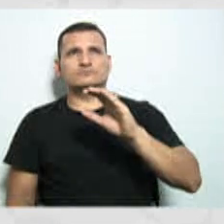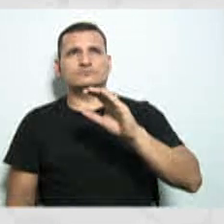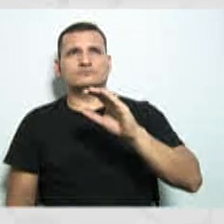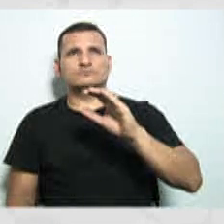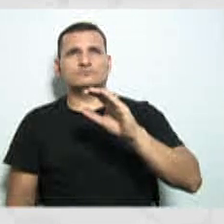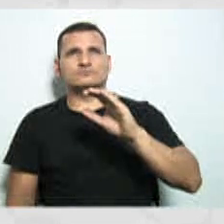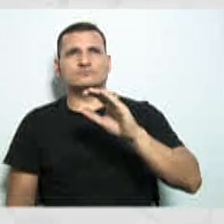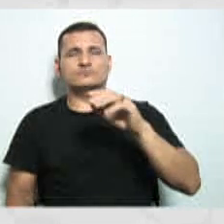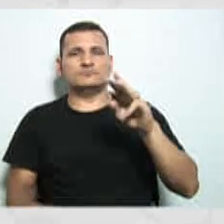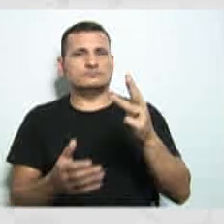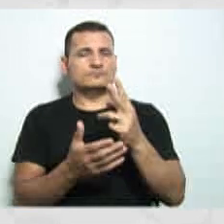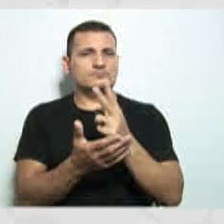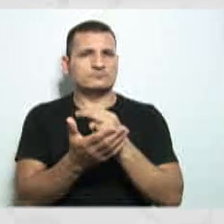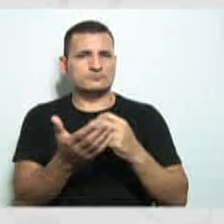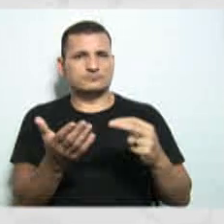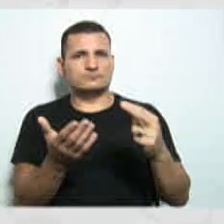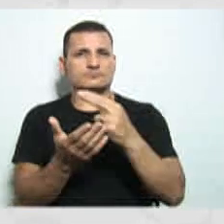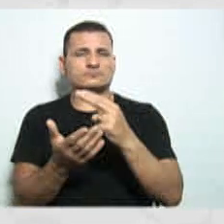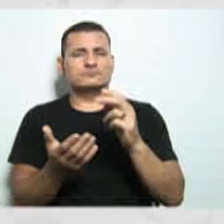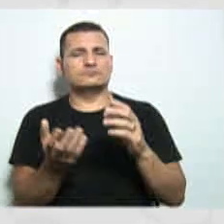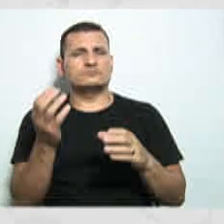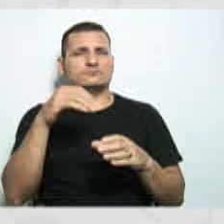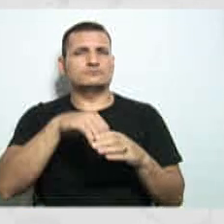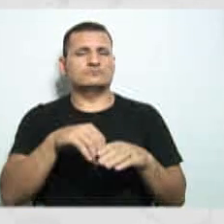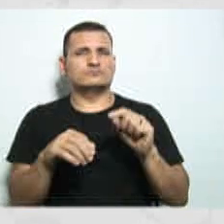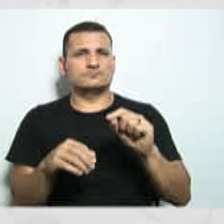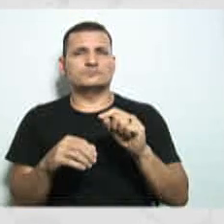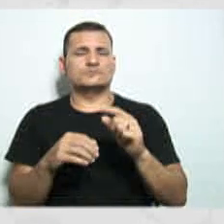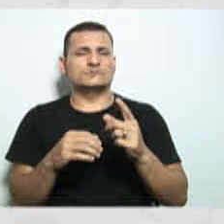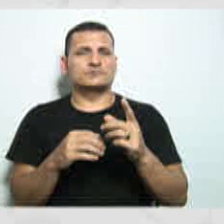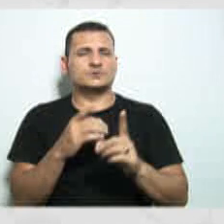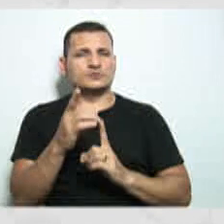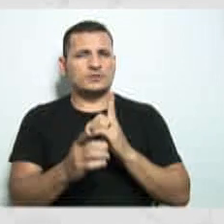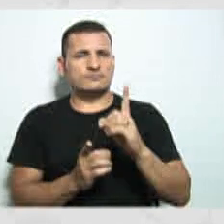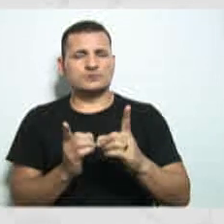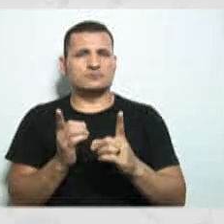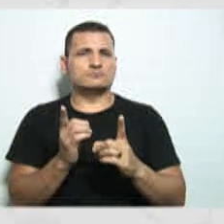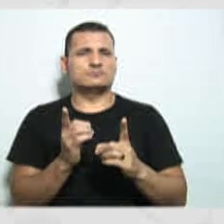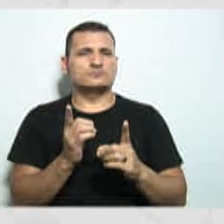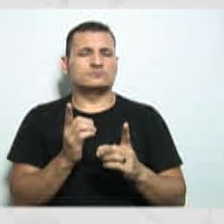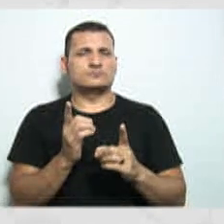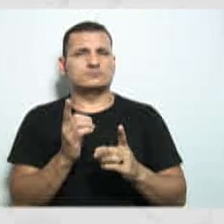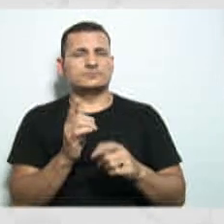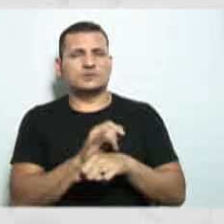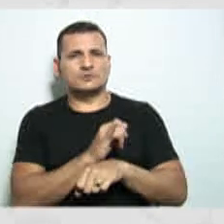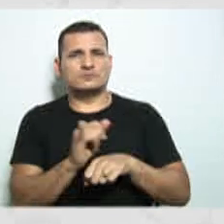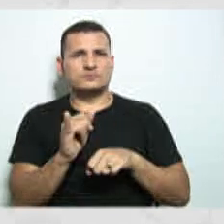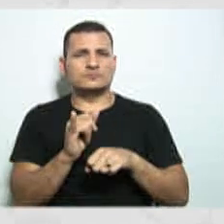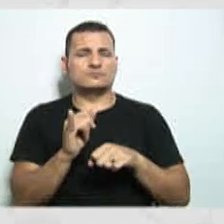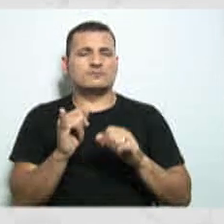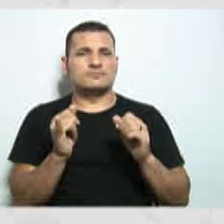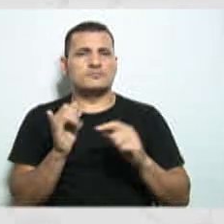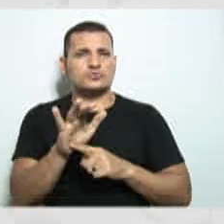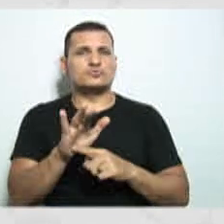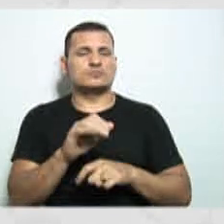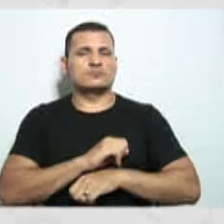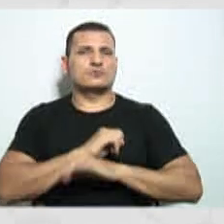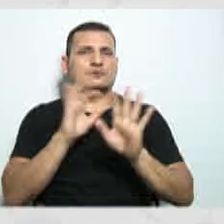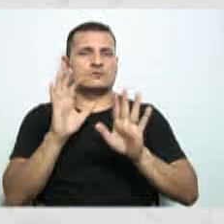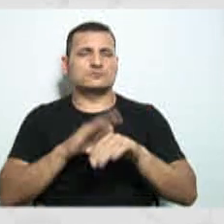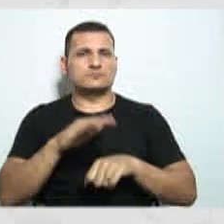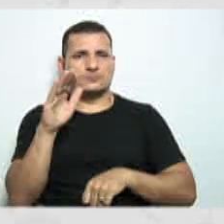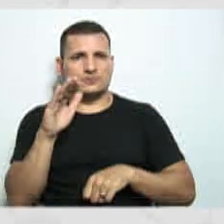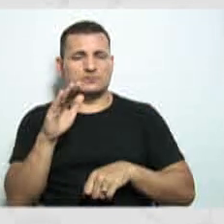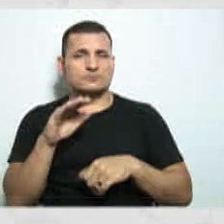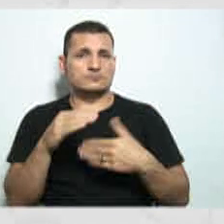ó, o mapa estratégico adiciona dinâmica temporal da estratégia, trazendo mais clareza, né, ao foco, portanto,